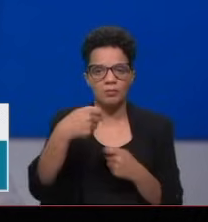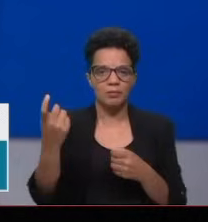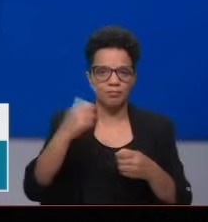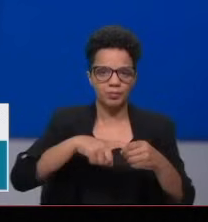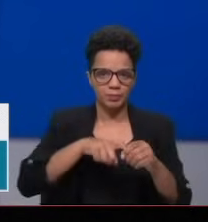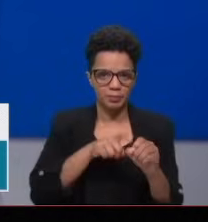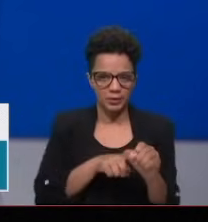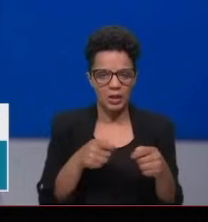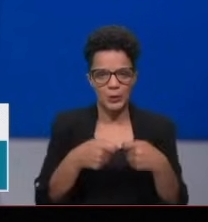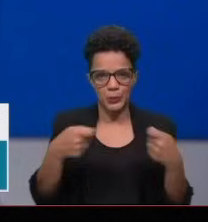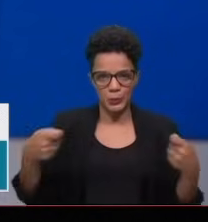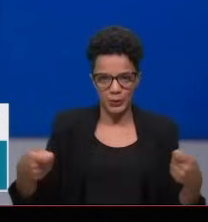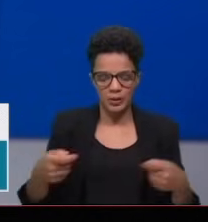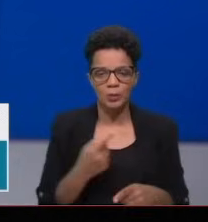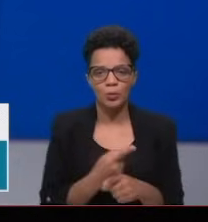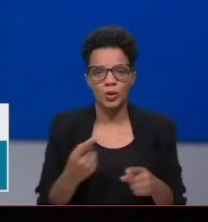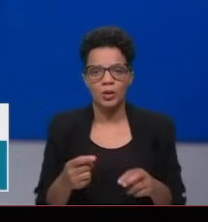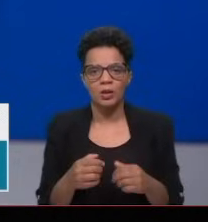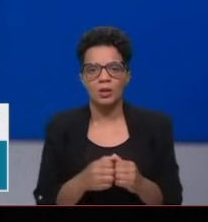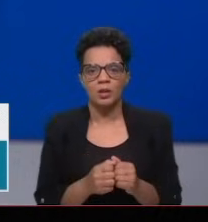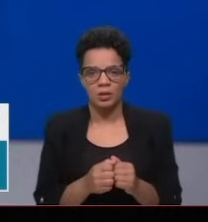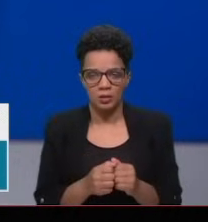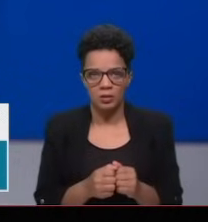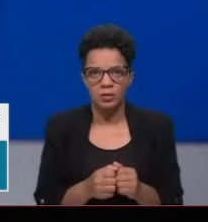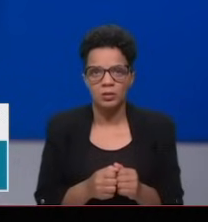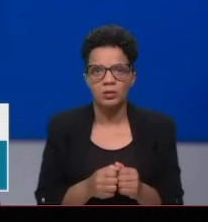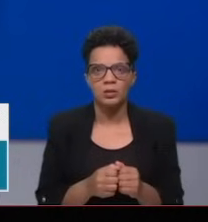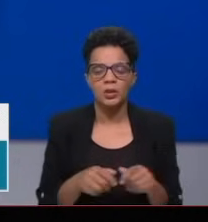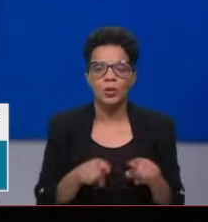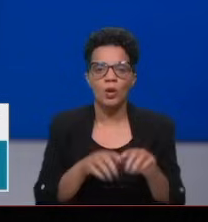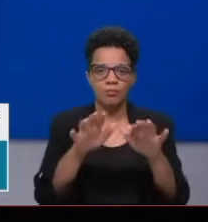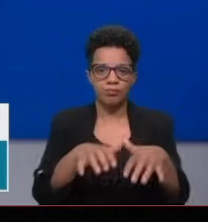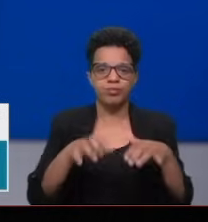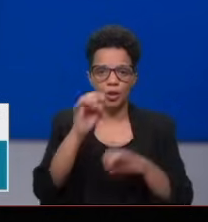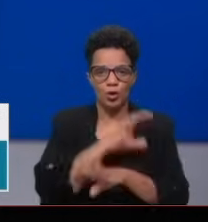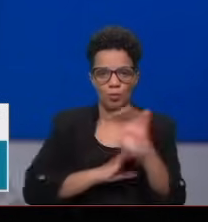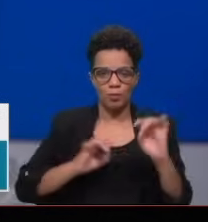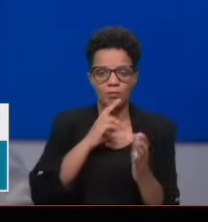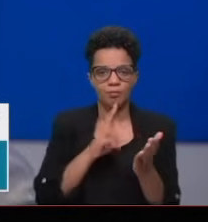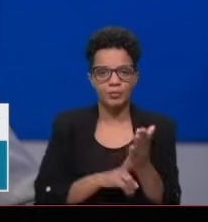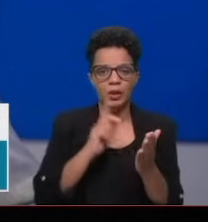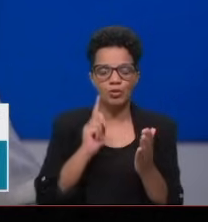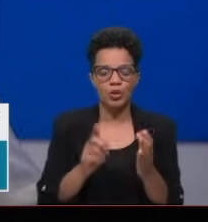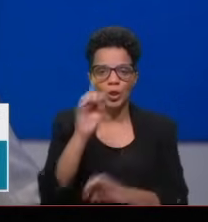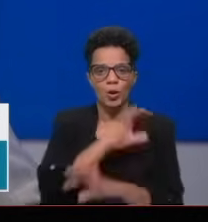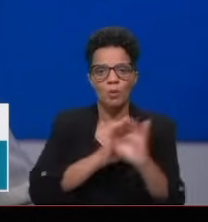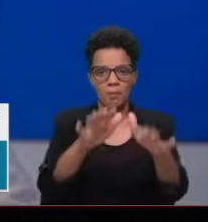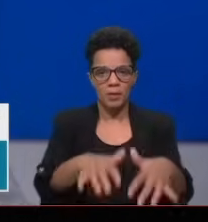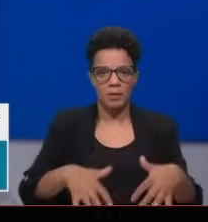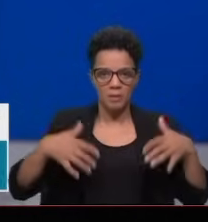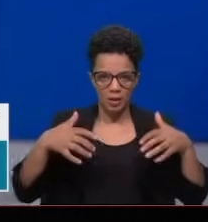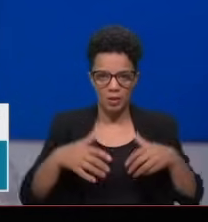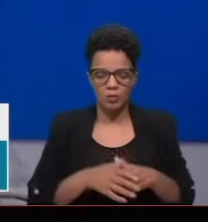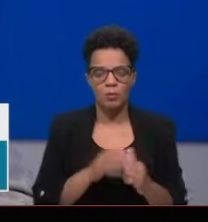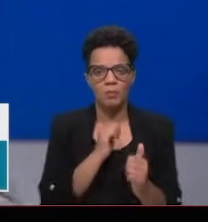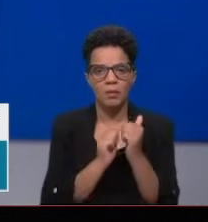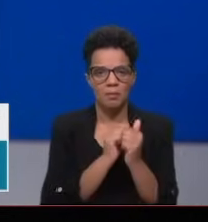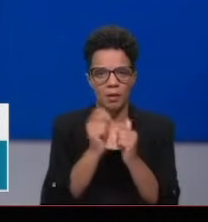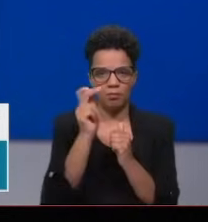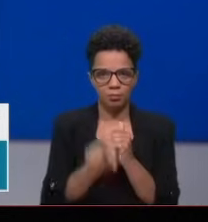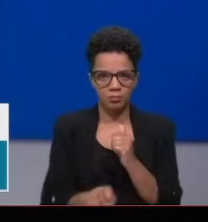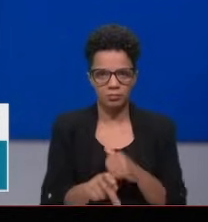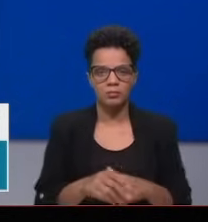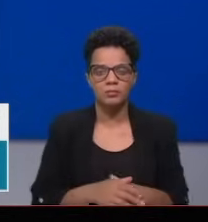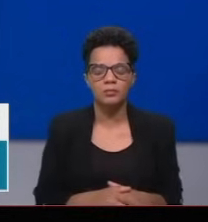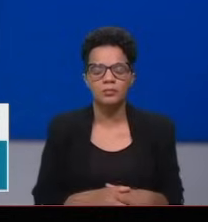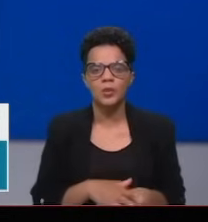porque embora não sejam todo prerrogativas dos parlamentares europeus a verdade é que o Parlamento europeu tem um papel a desempenhar desde